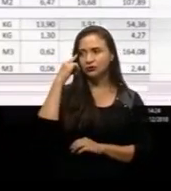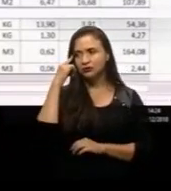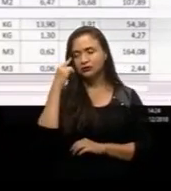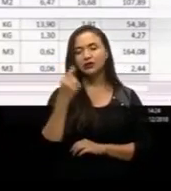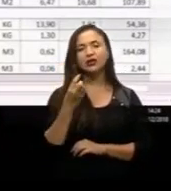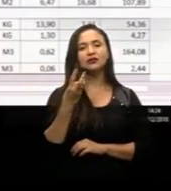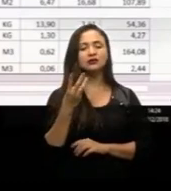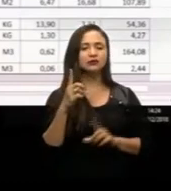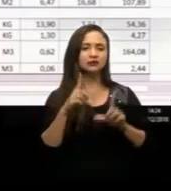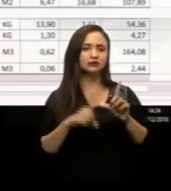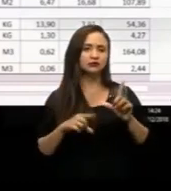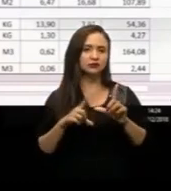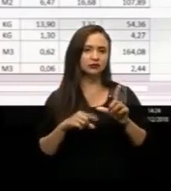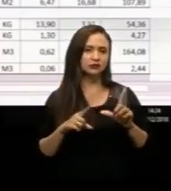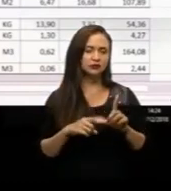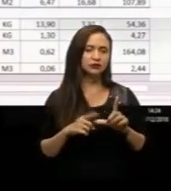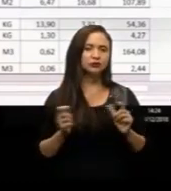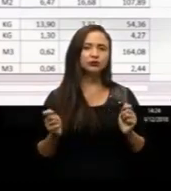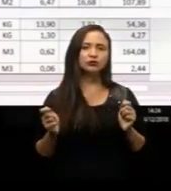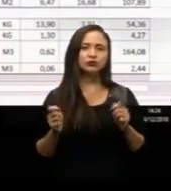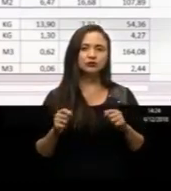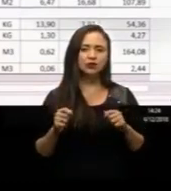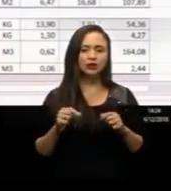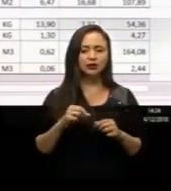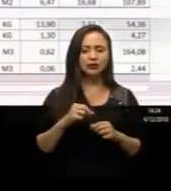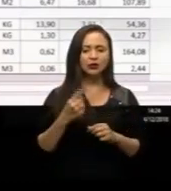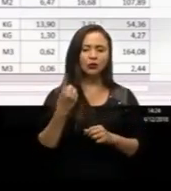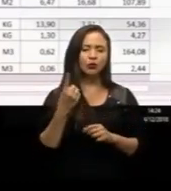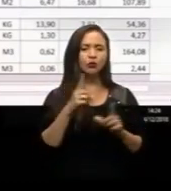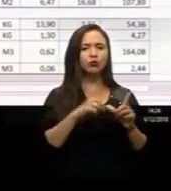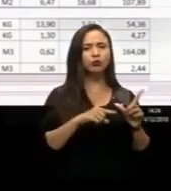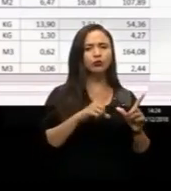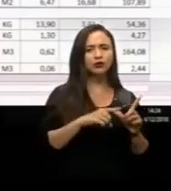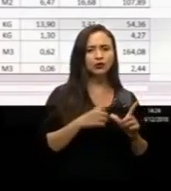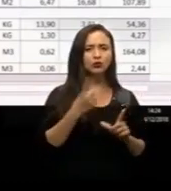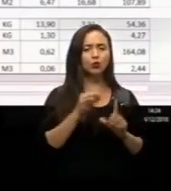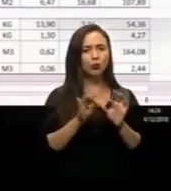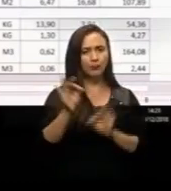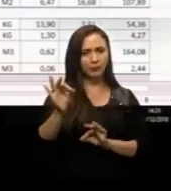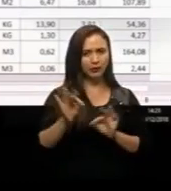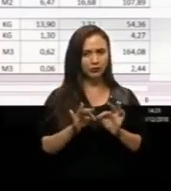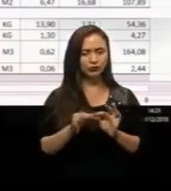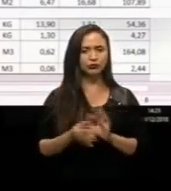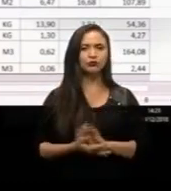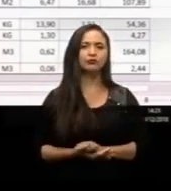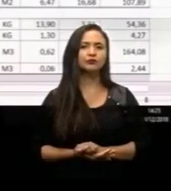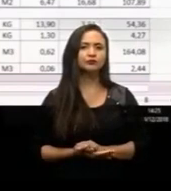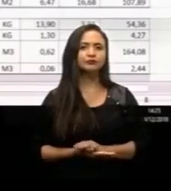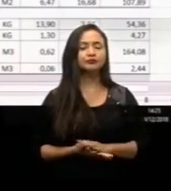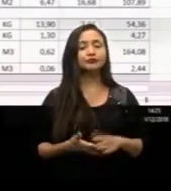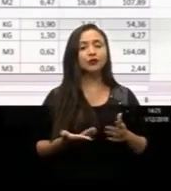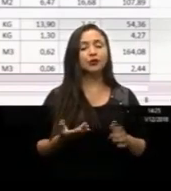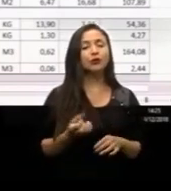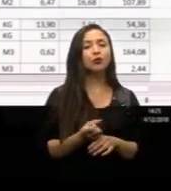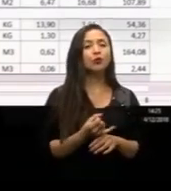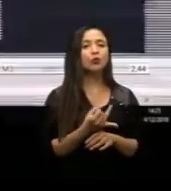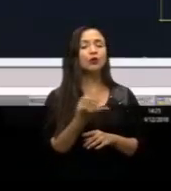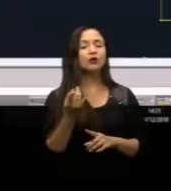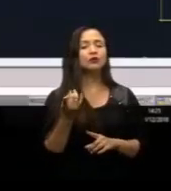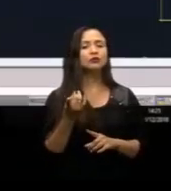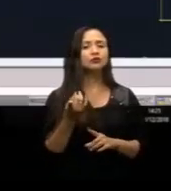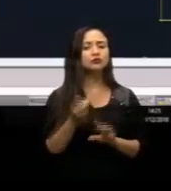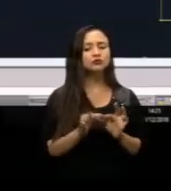3 litros, né, ela rende, ou com 1 litro ela rende 1 metro quadrado. Então quantos metros quadrados eu tenho